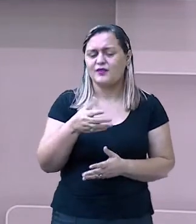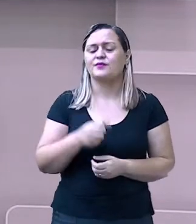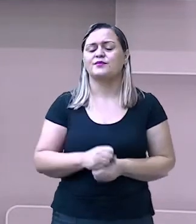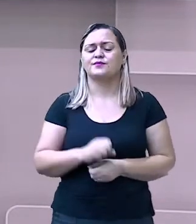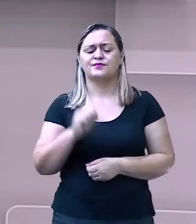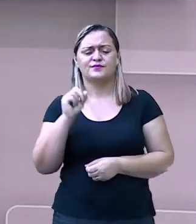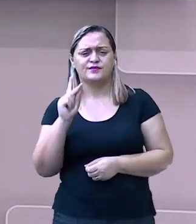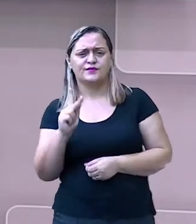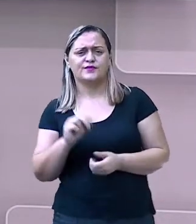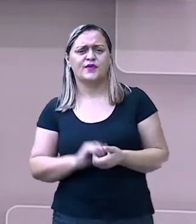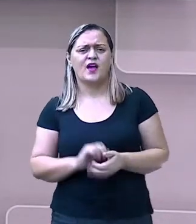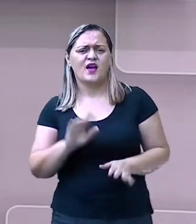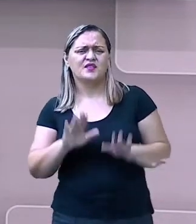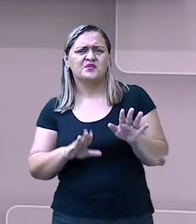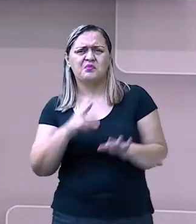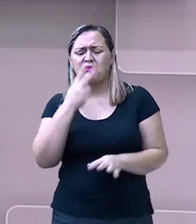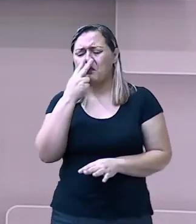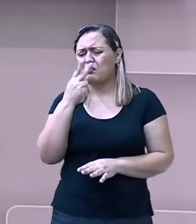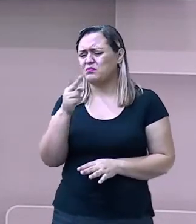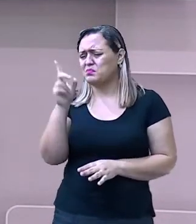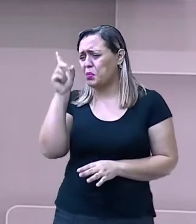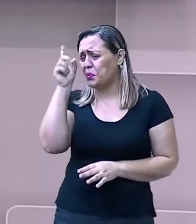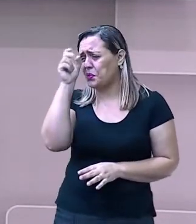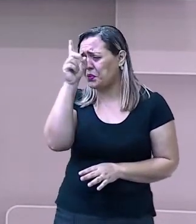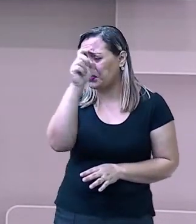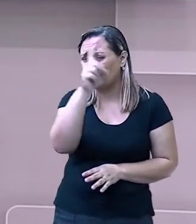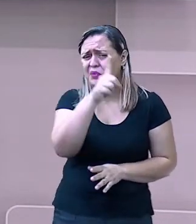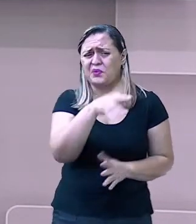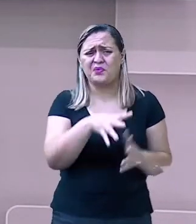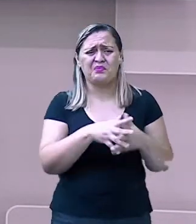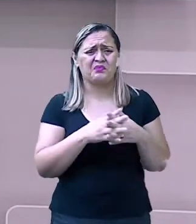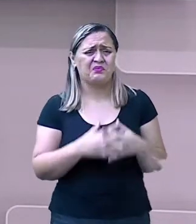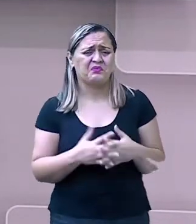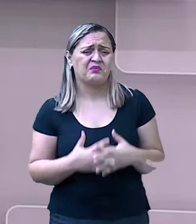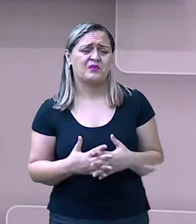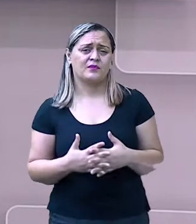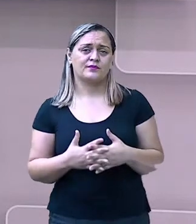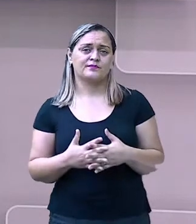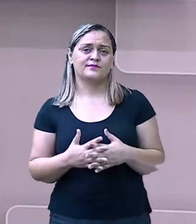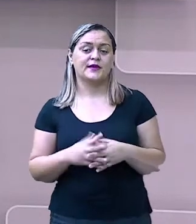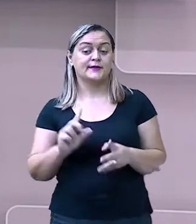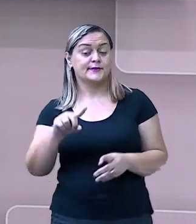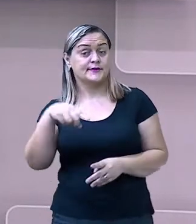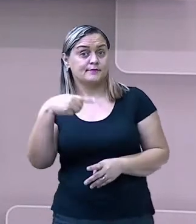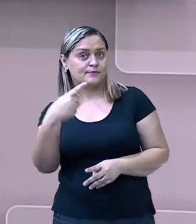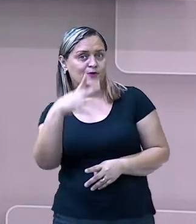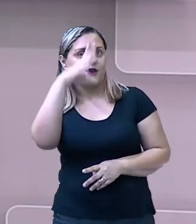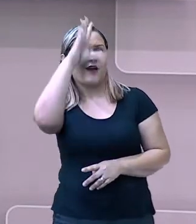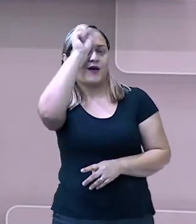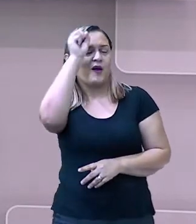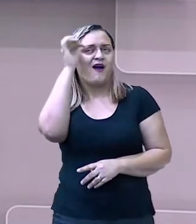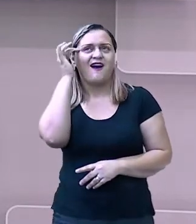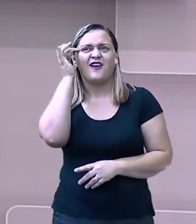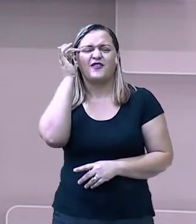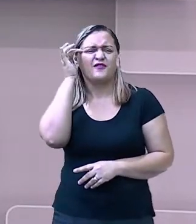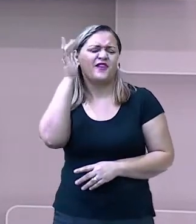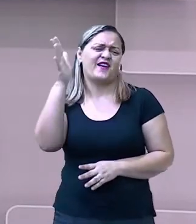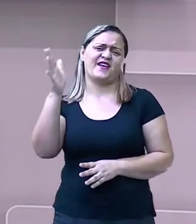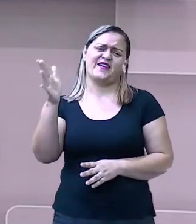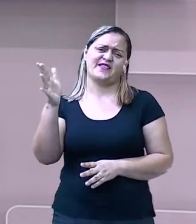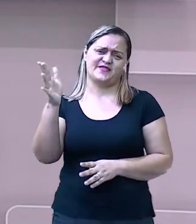pouco complicadas no início, mas depois a gente aprende e fica muito fácil de